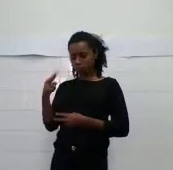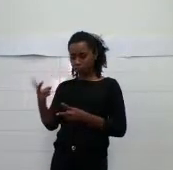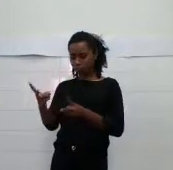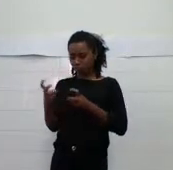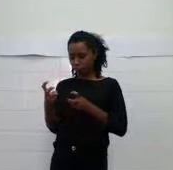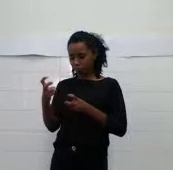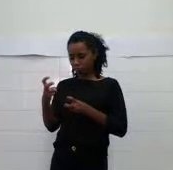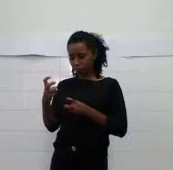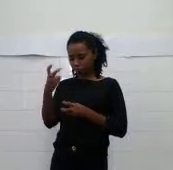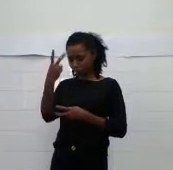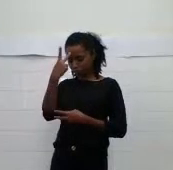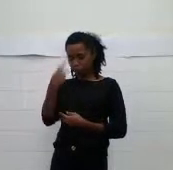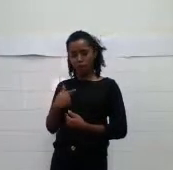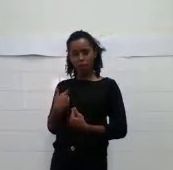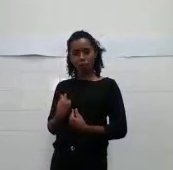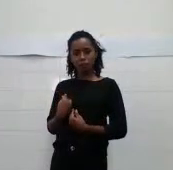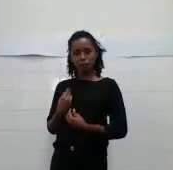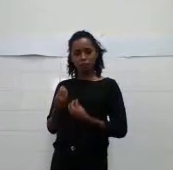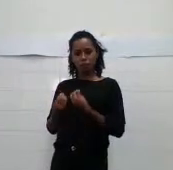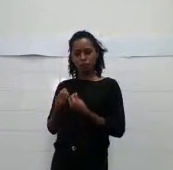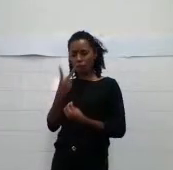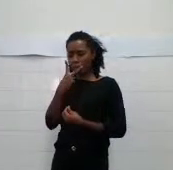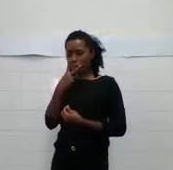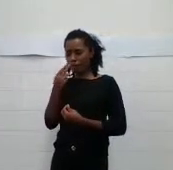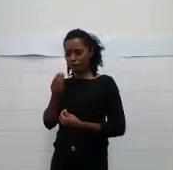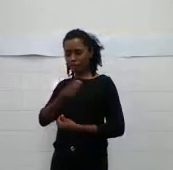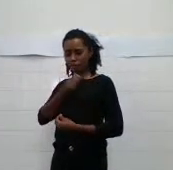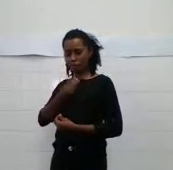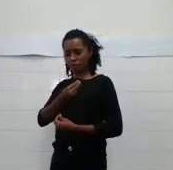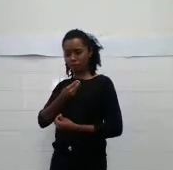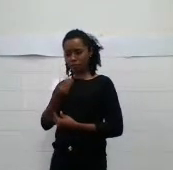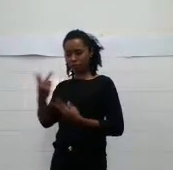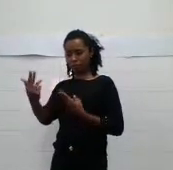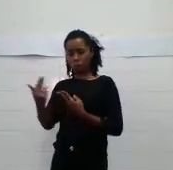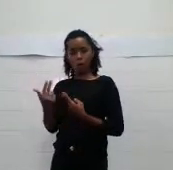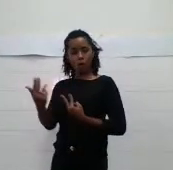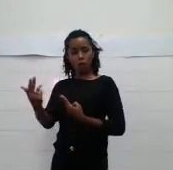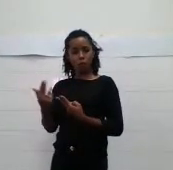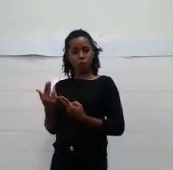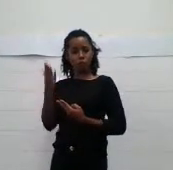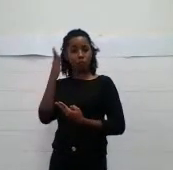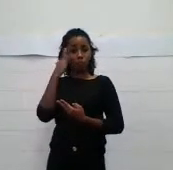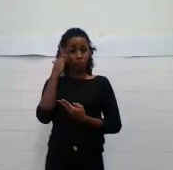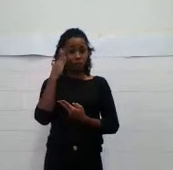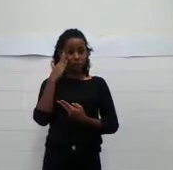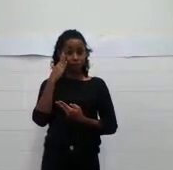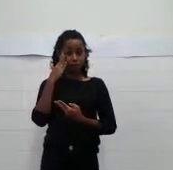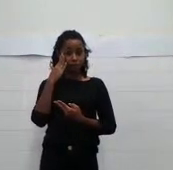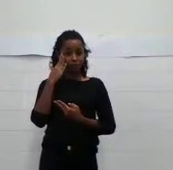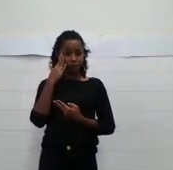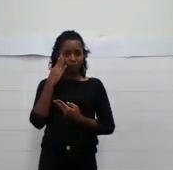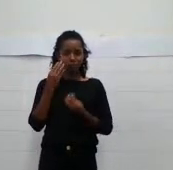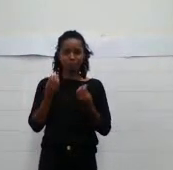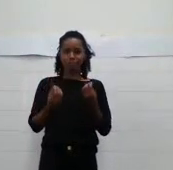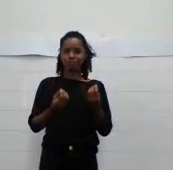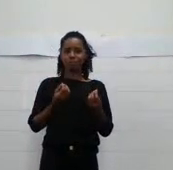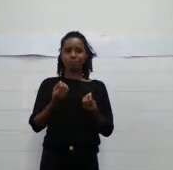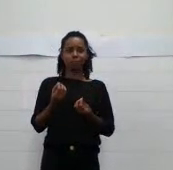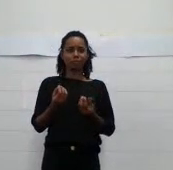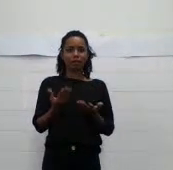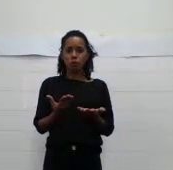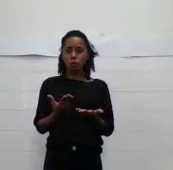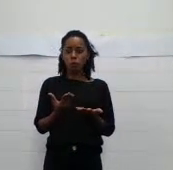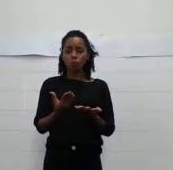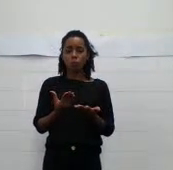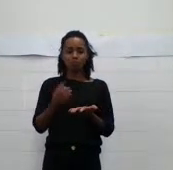em relação à subjetividade de outros que são também iguais. Então, portanto, não tem como você escrever uma